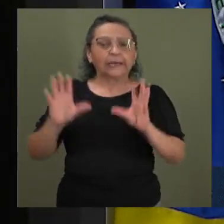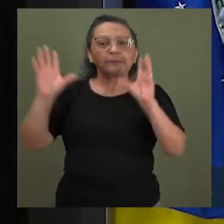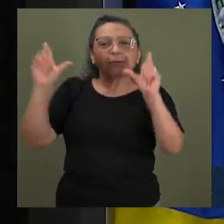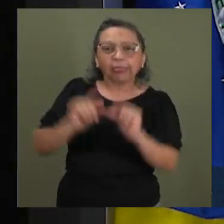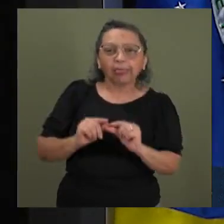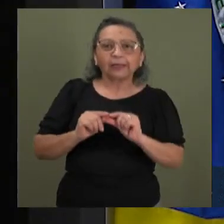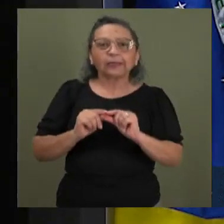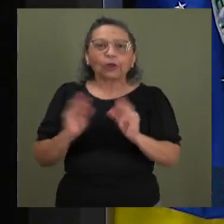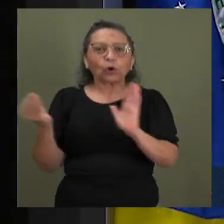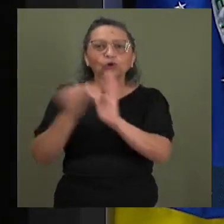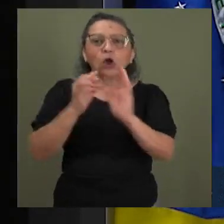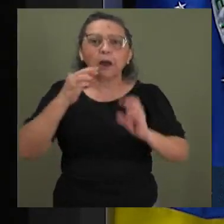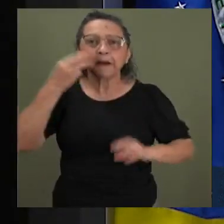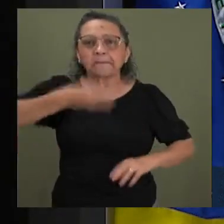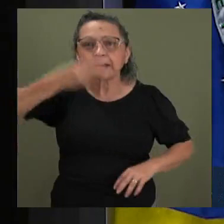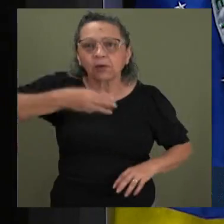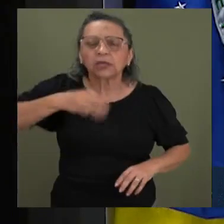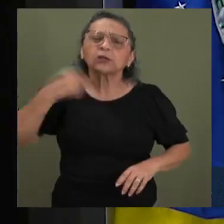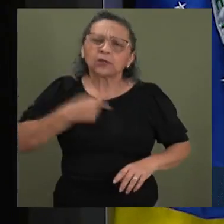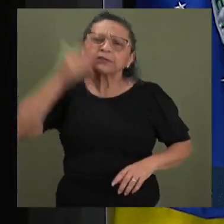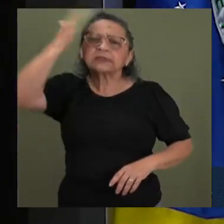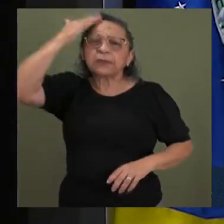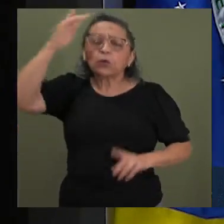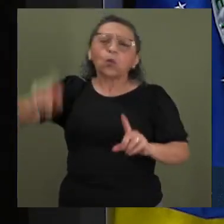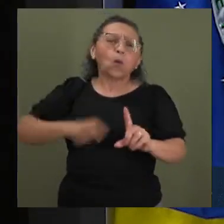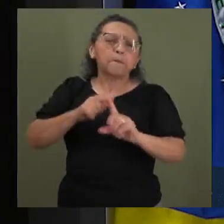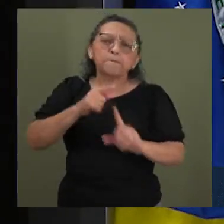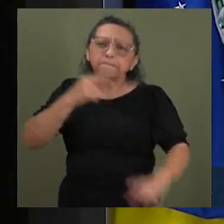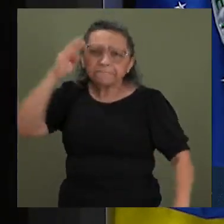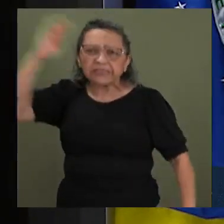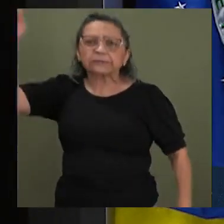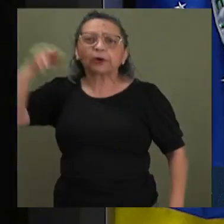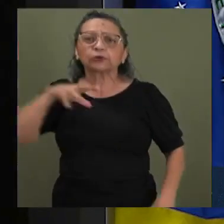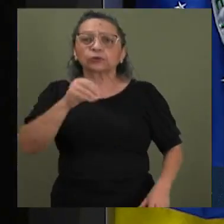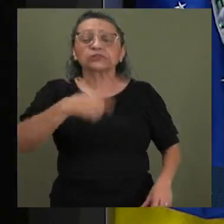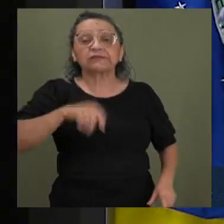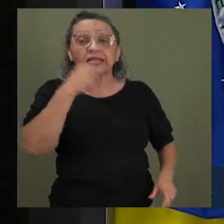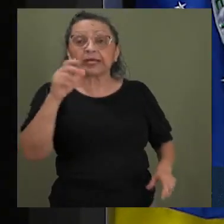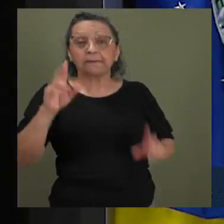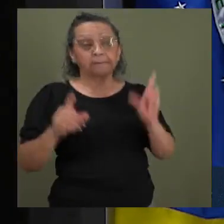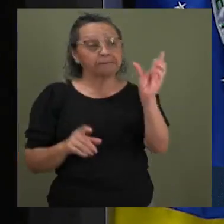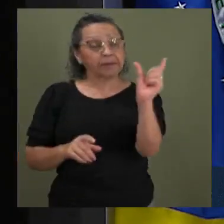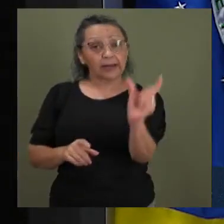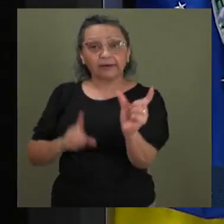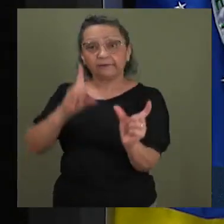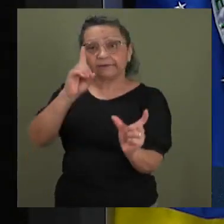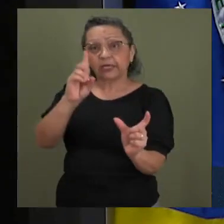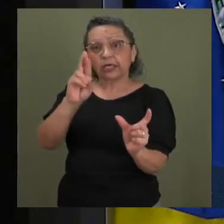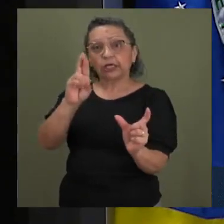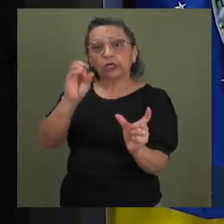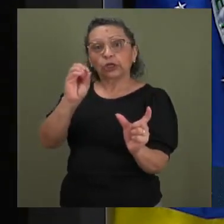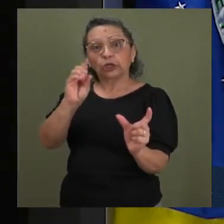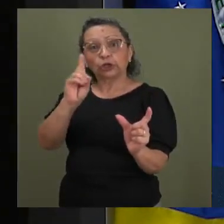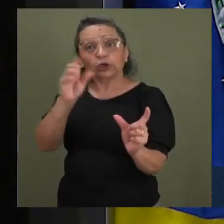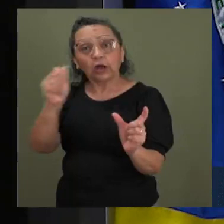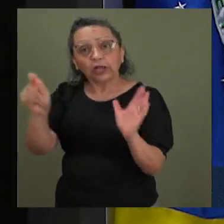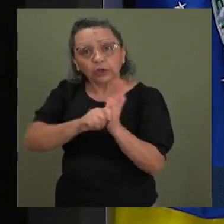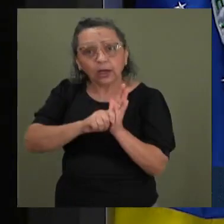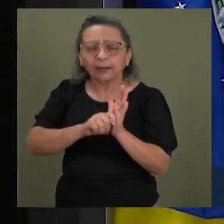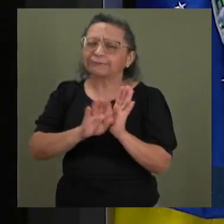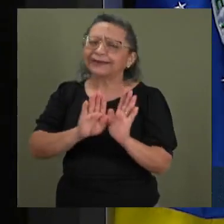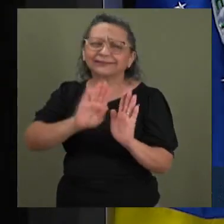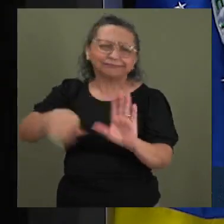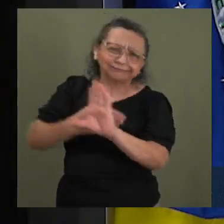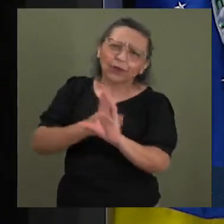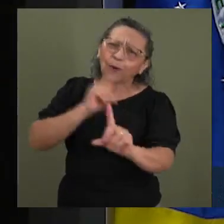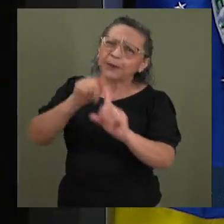maconha. A gente sabe que o grande objetivo de tudo isso, se fala droga até para criar uma cortina de fumaça, mas o objetivo é a